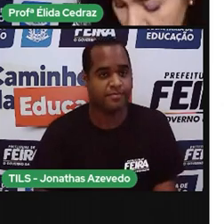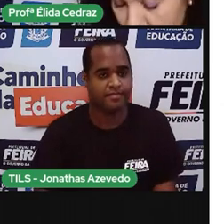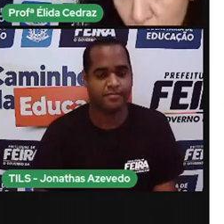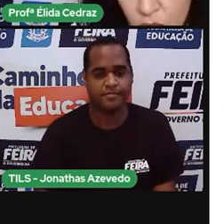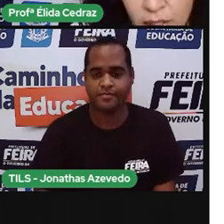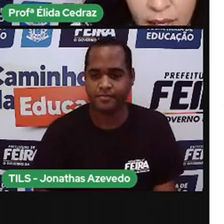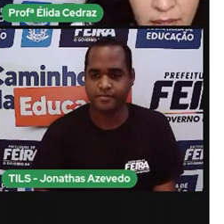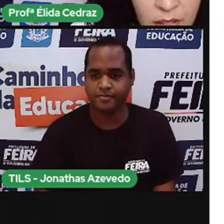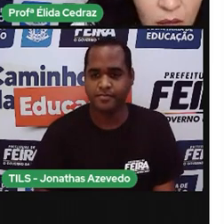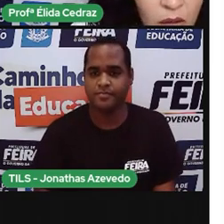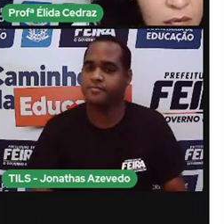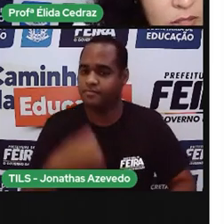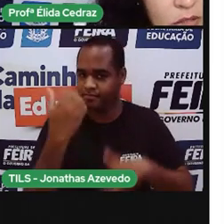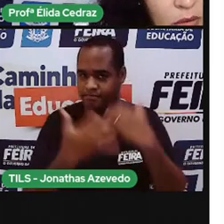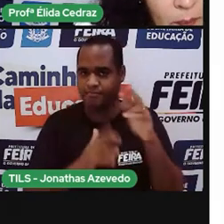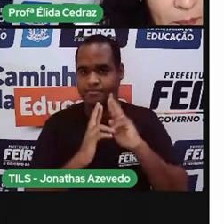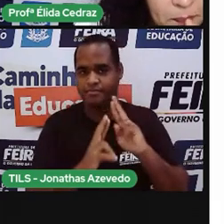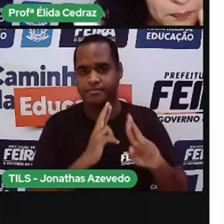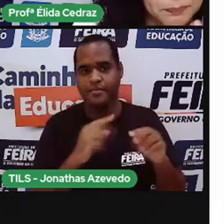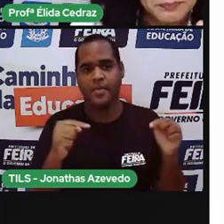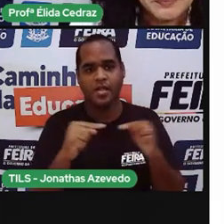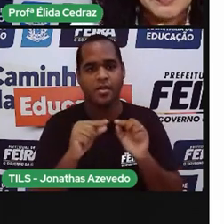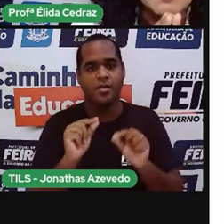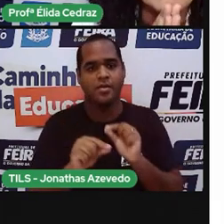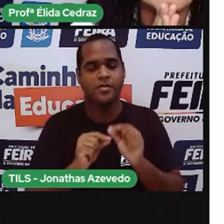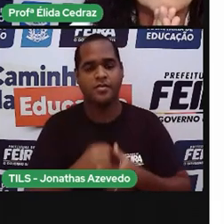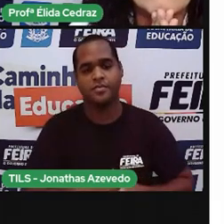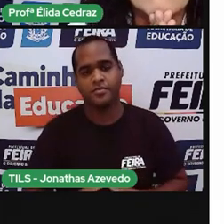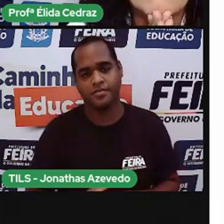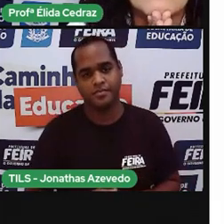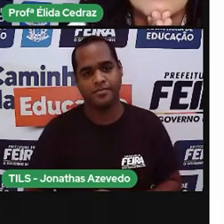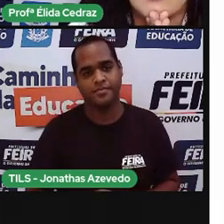Explicando a atividade de casa. Olha